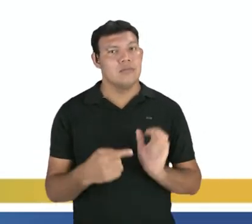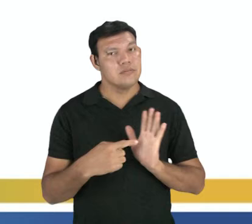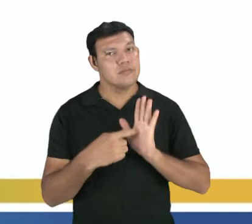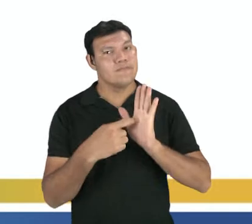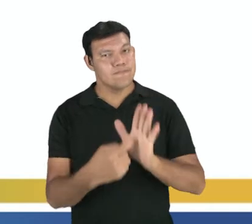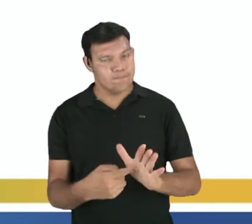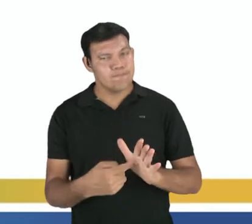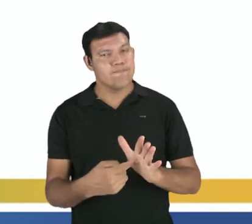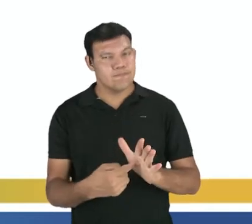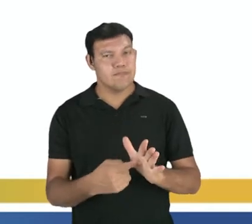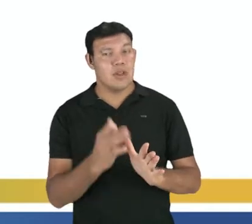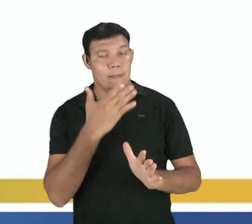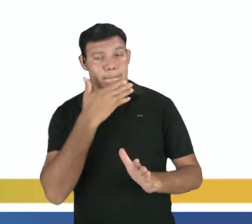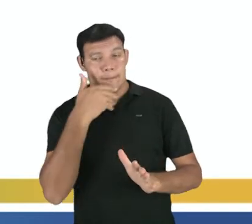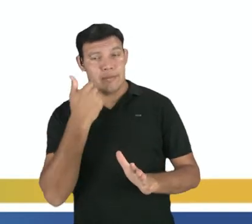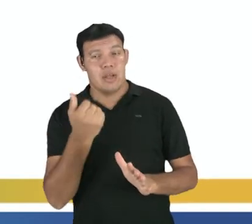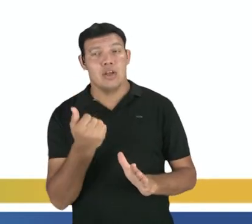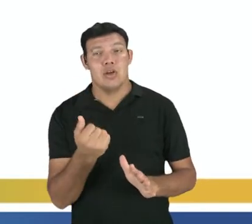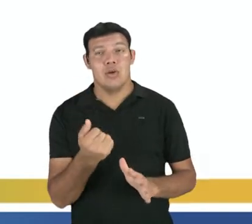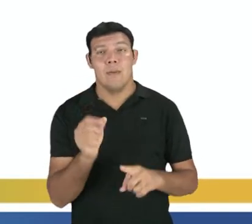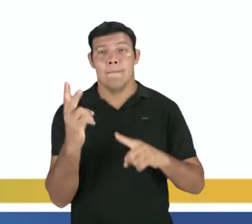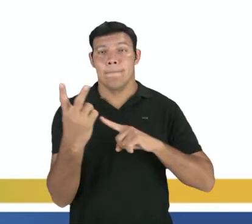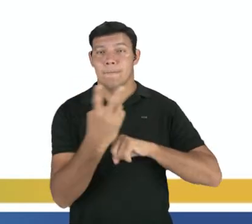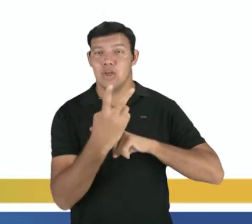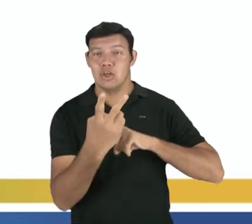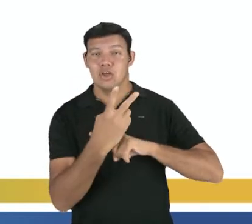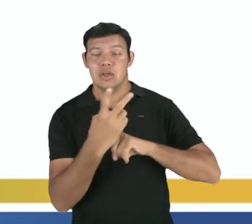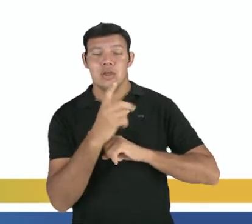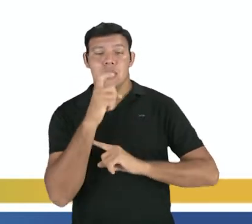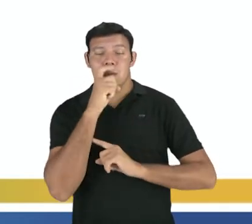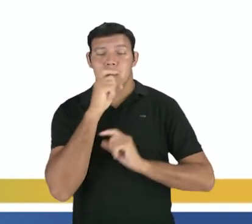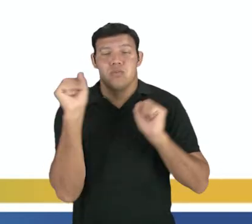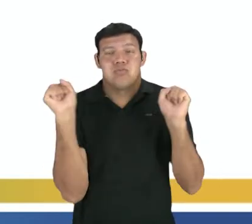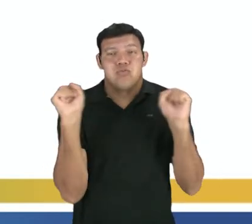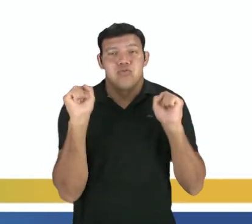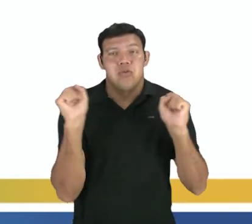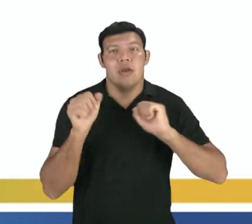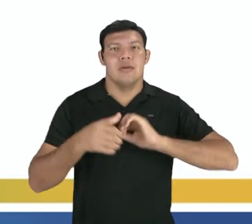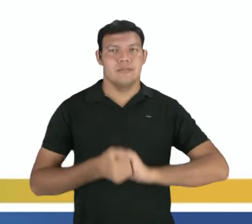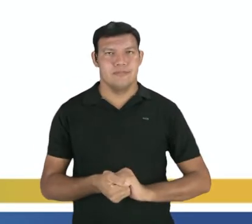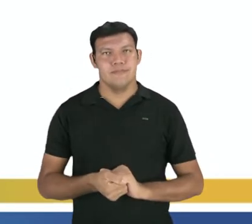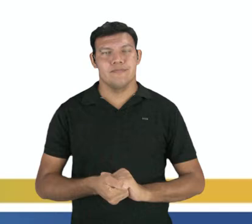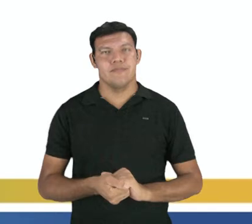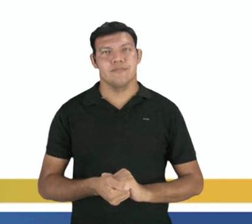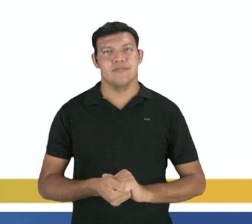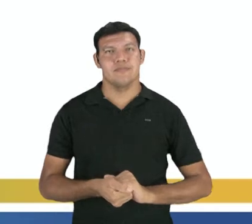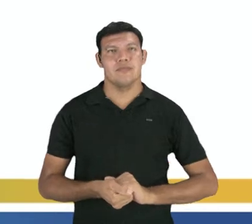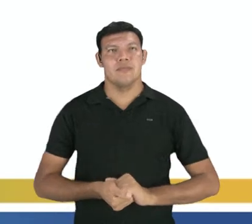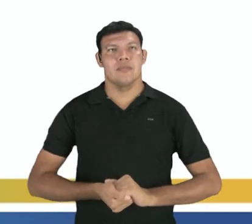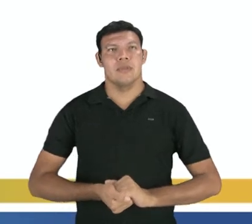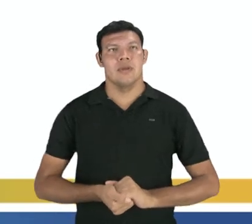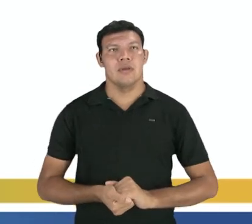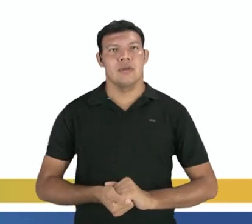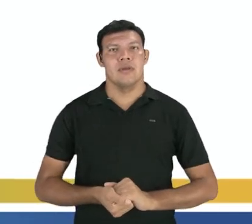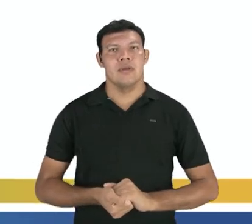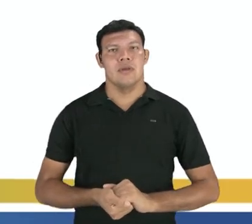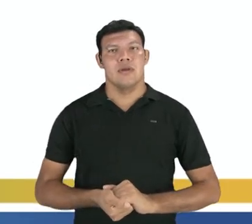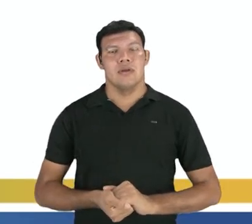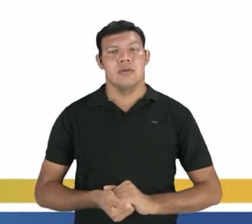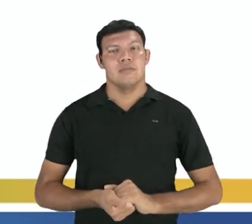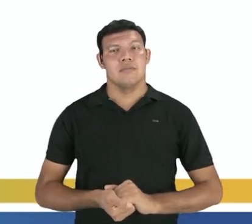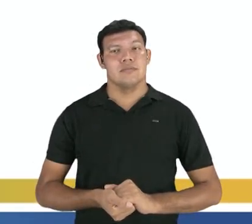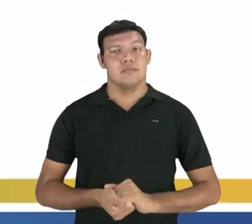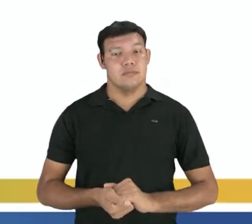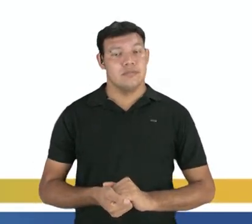uma questão melhor para o homem se proteger mesmo, né, do frio, né, e tudo mais. E aí, pessoal,